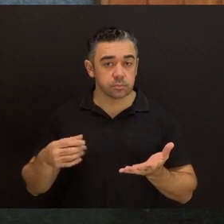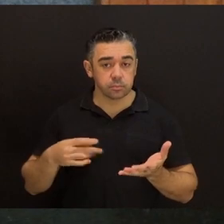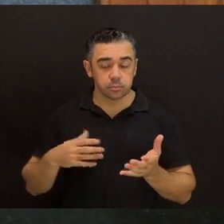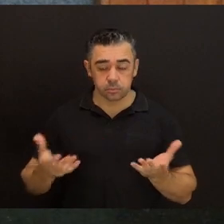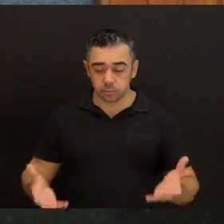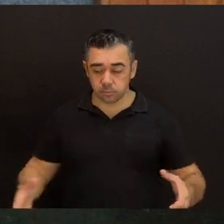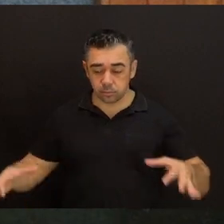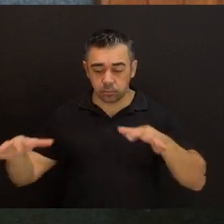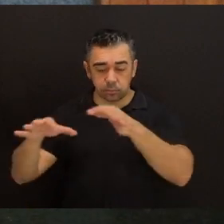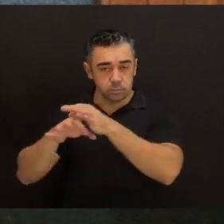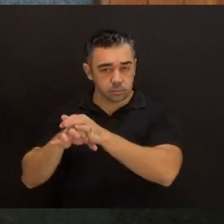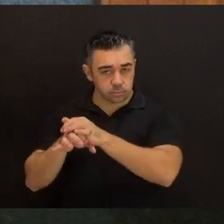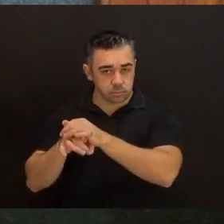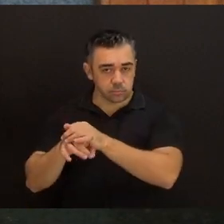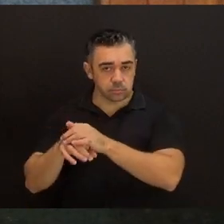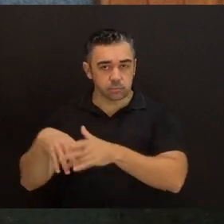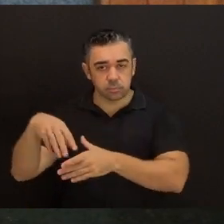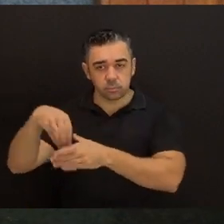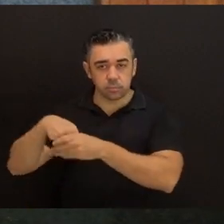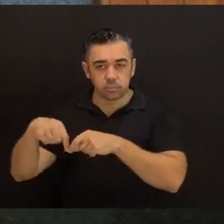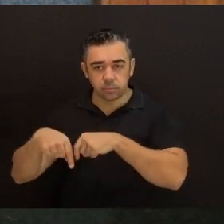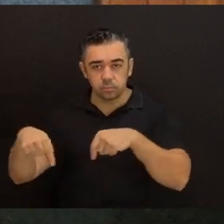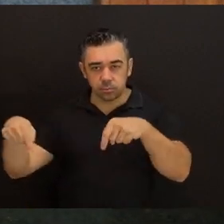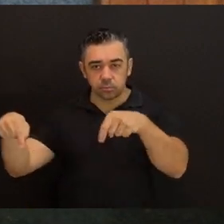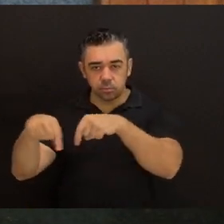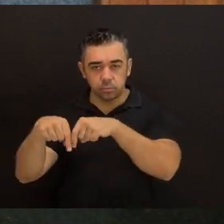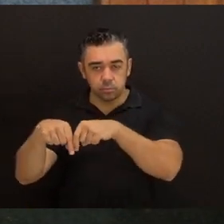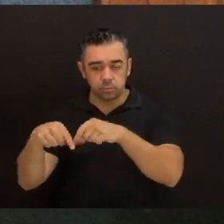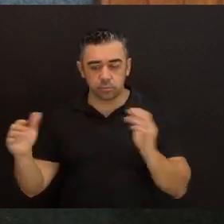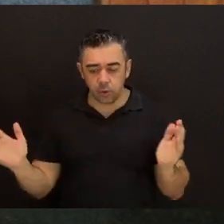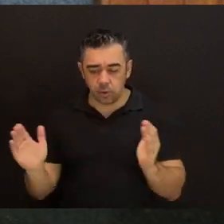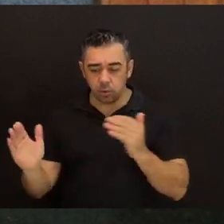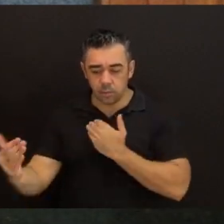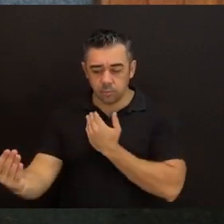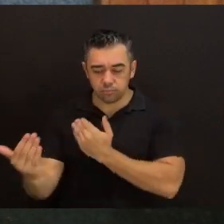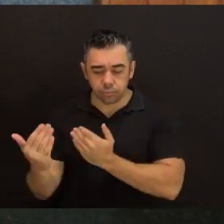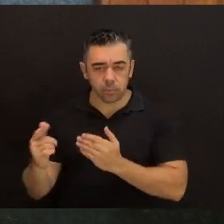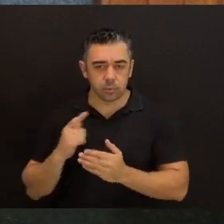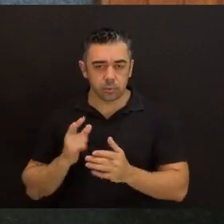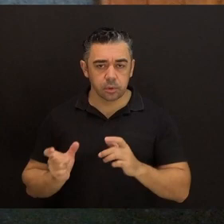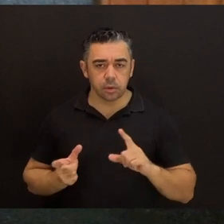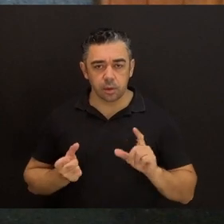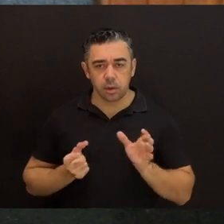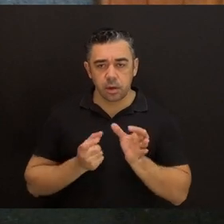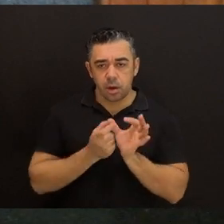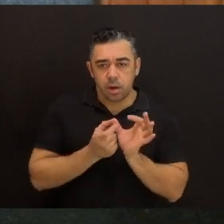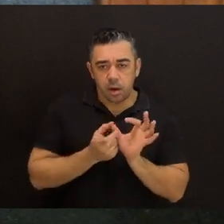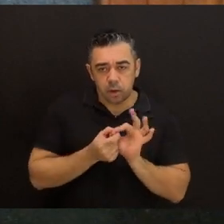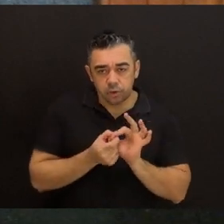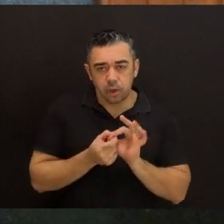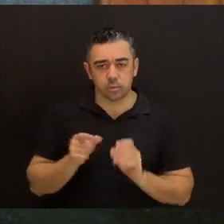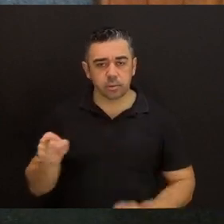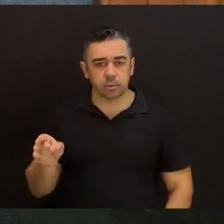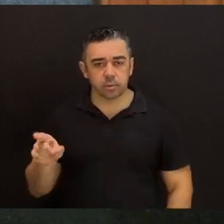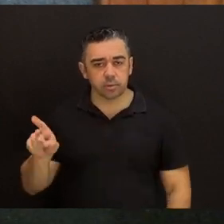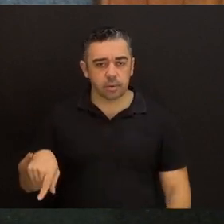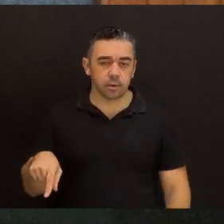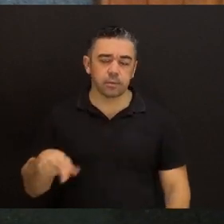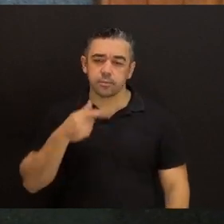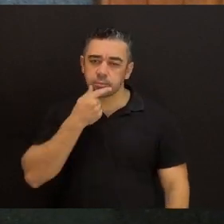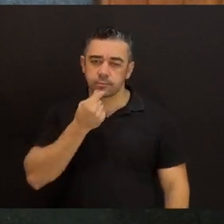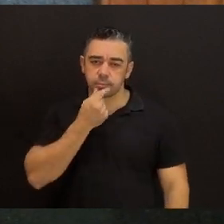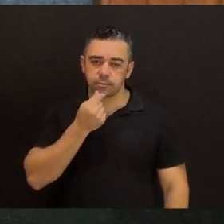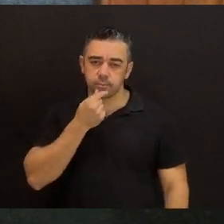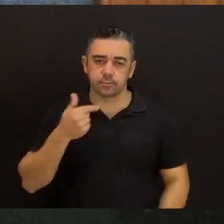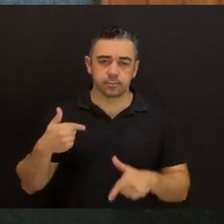dentro de uma salinha que ela tem uma delimitação física cadeada e quem era o responsável pelo cadeado realmente o